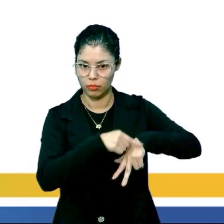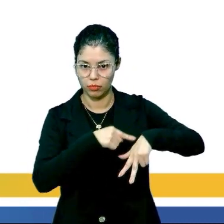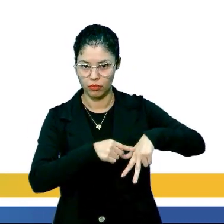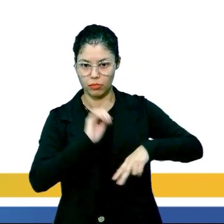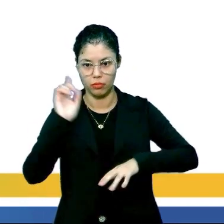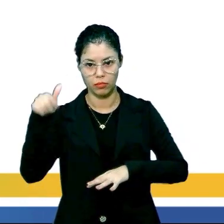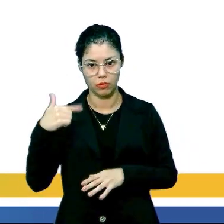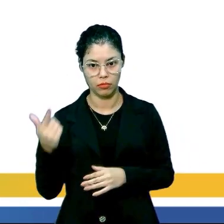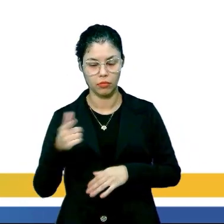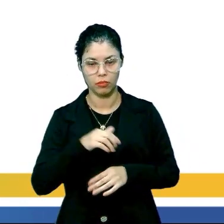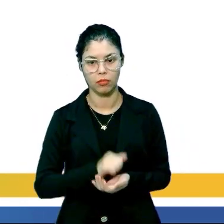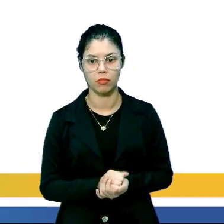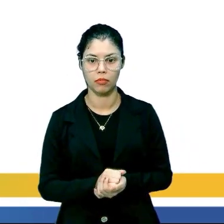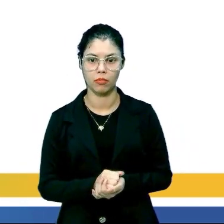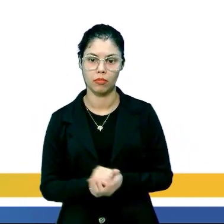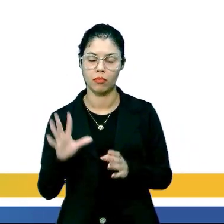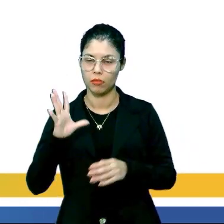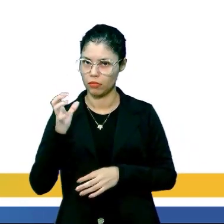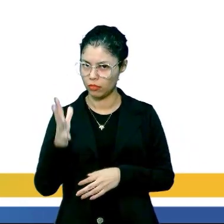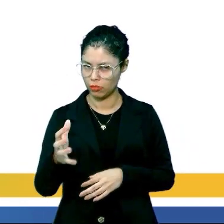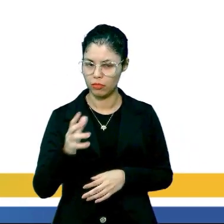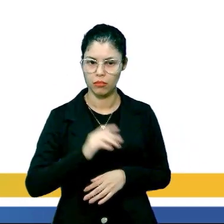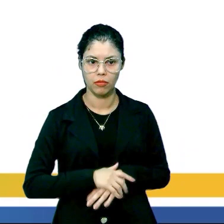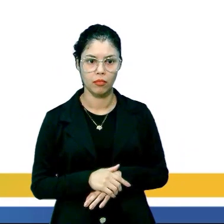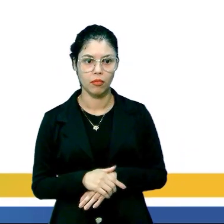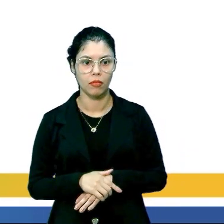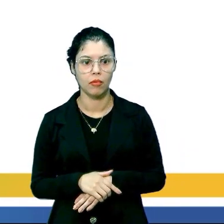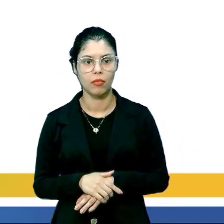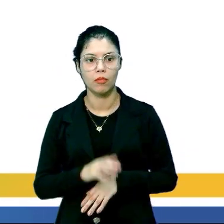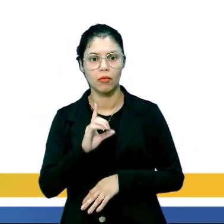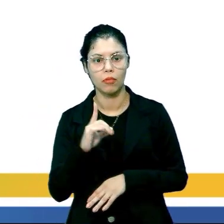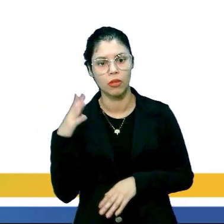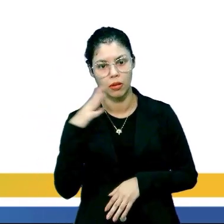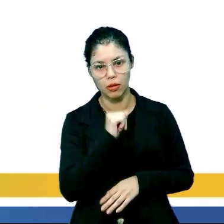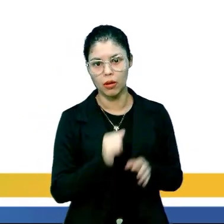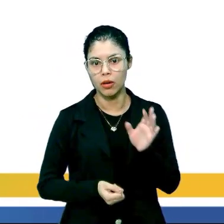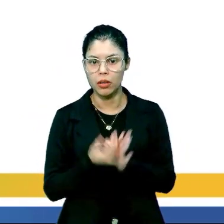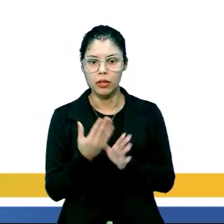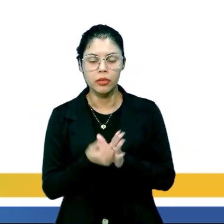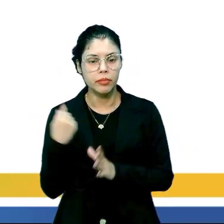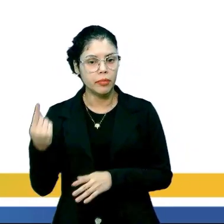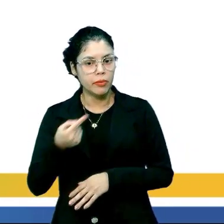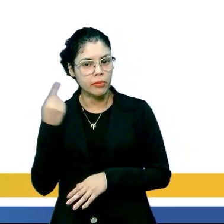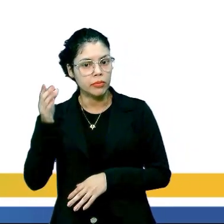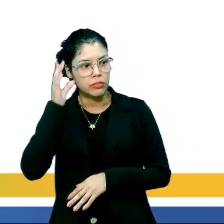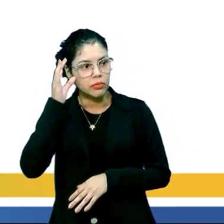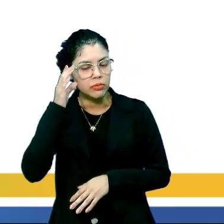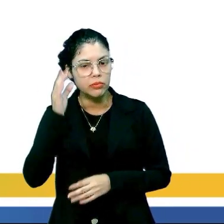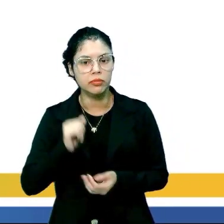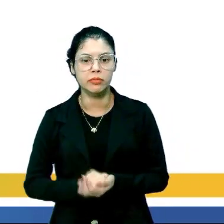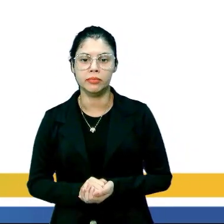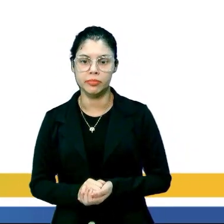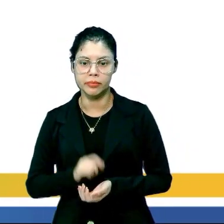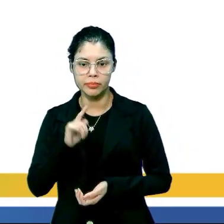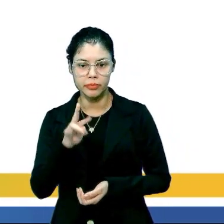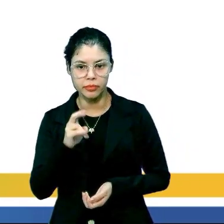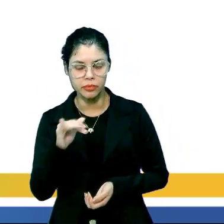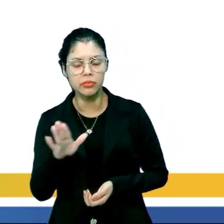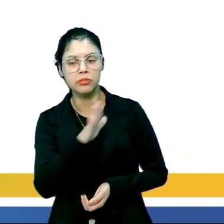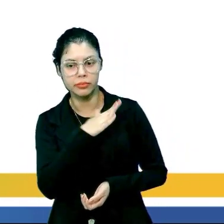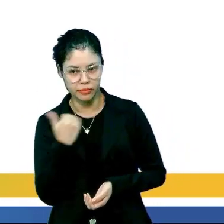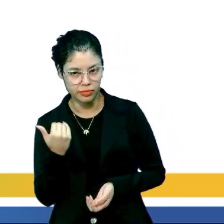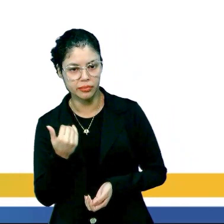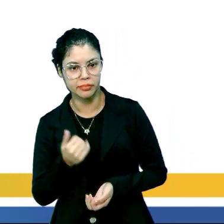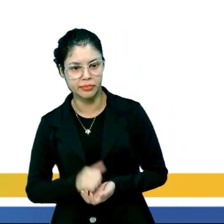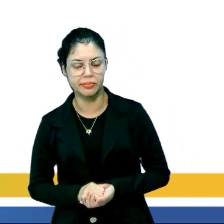hemácias após a infecção por vírus HPV. Alternativa D, rapidez na promoção de altas concentrações